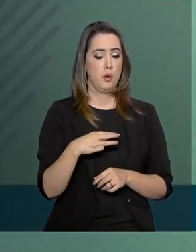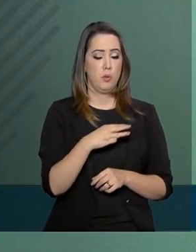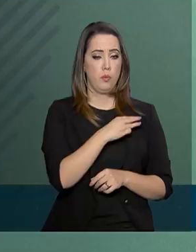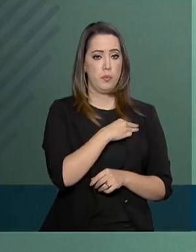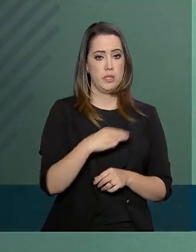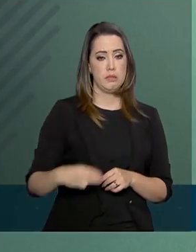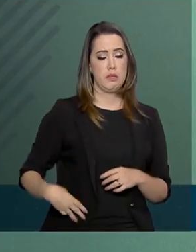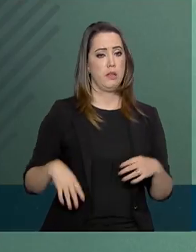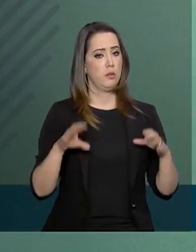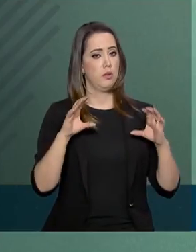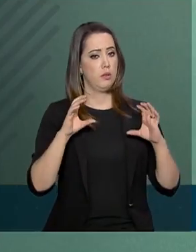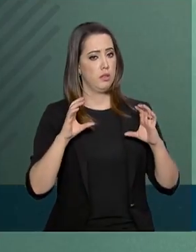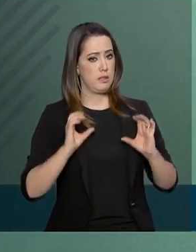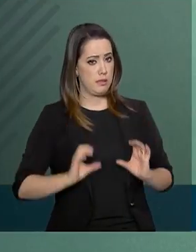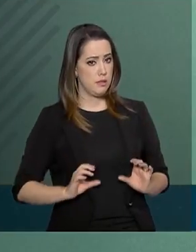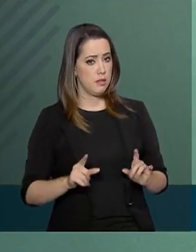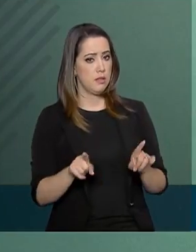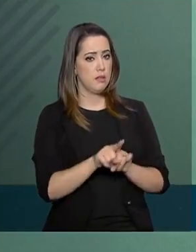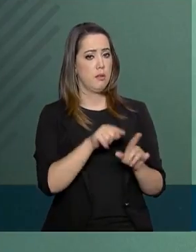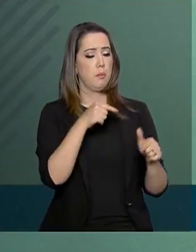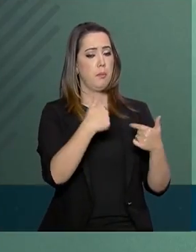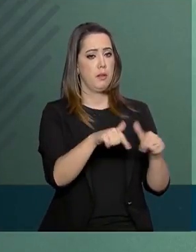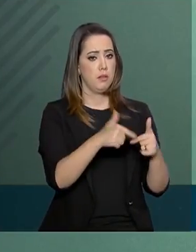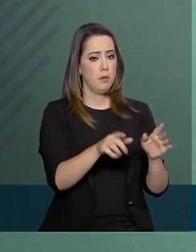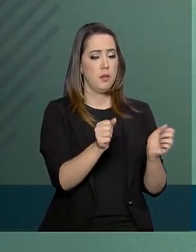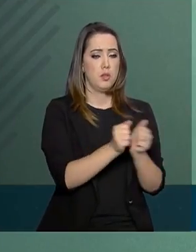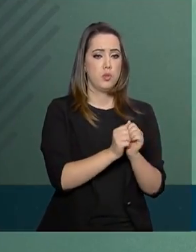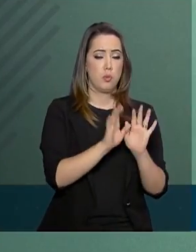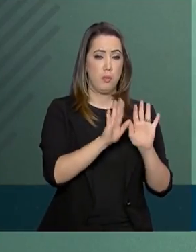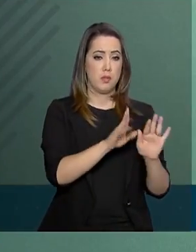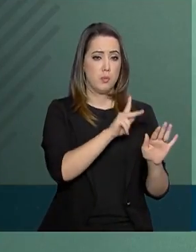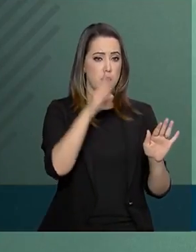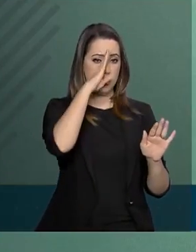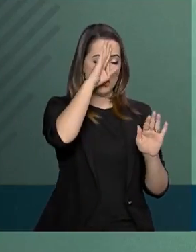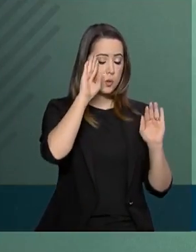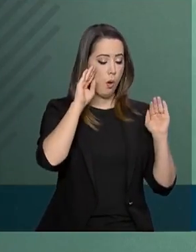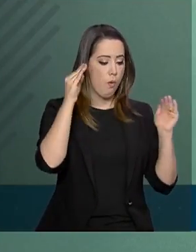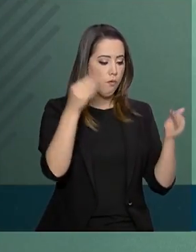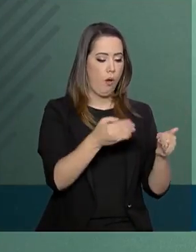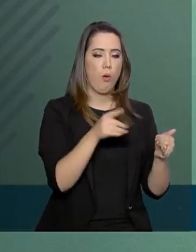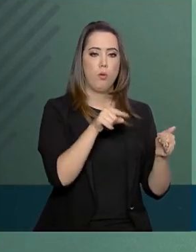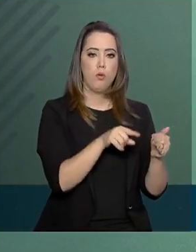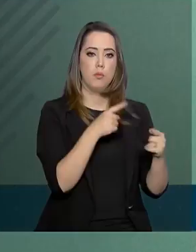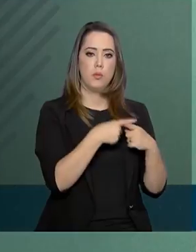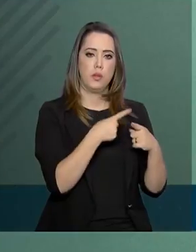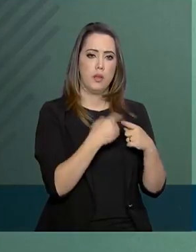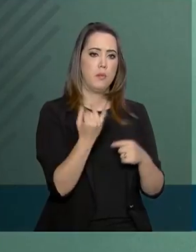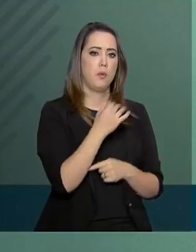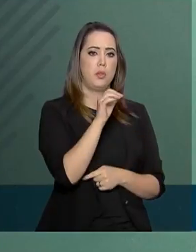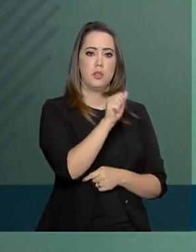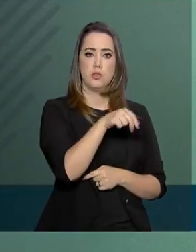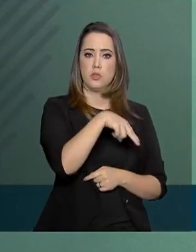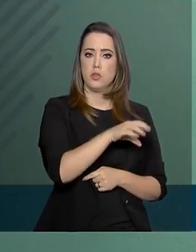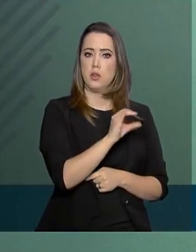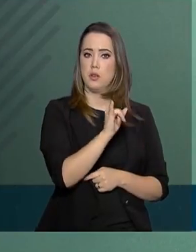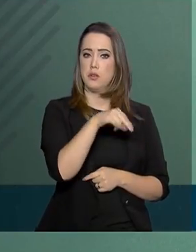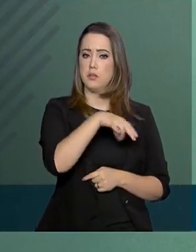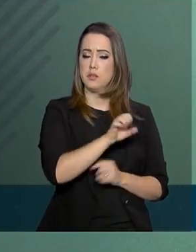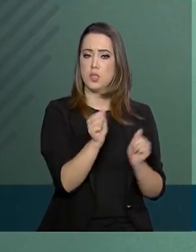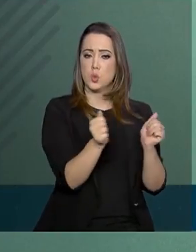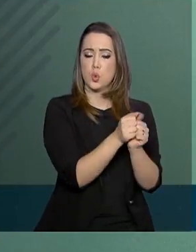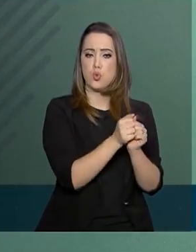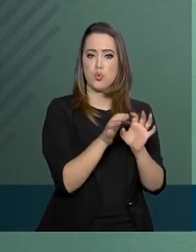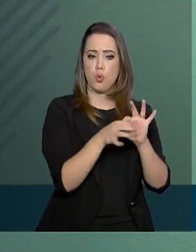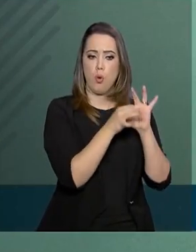osmar terra também vem trabalhando mas o presidente tem foco nisso é muito importante que o produto da ancine esteja alinhado